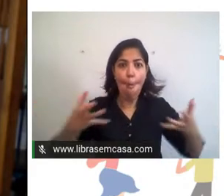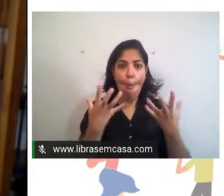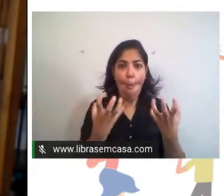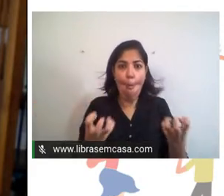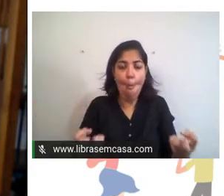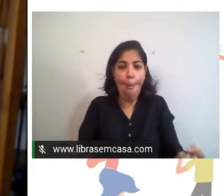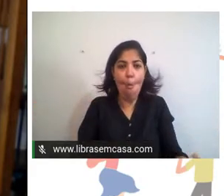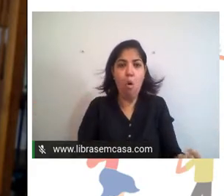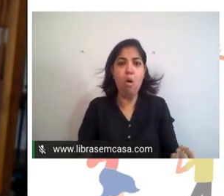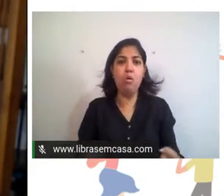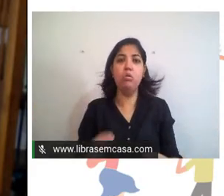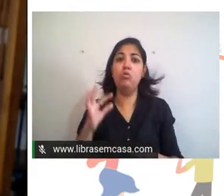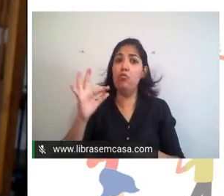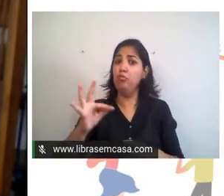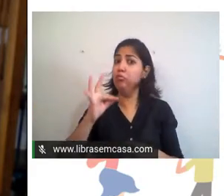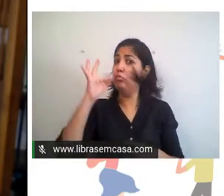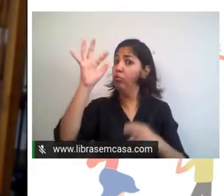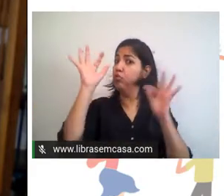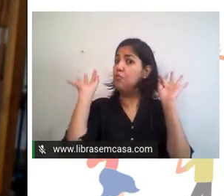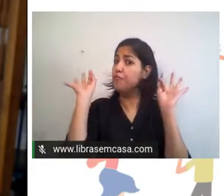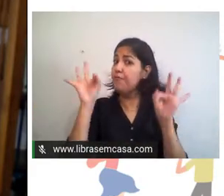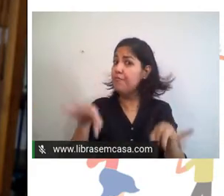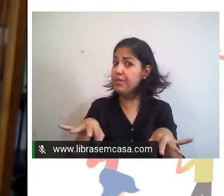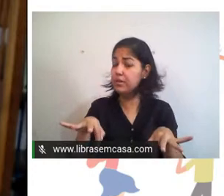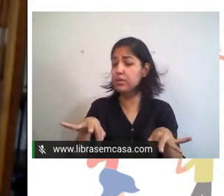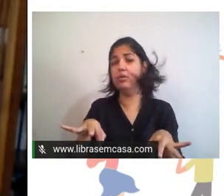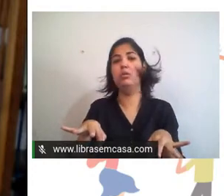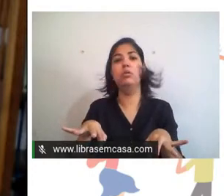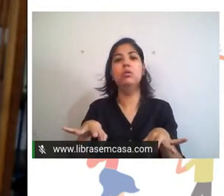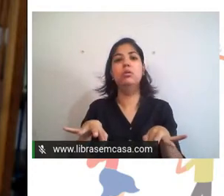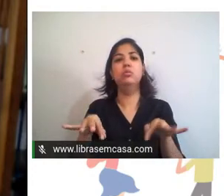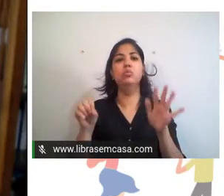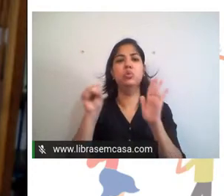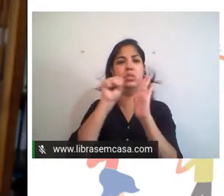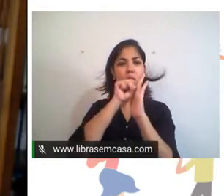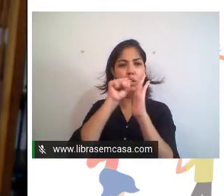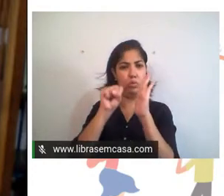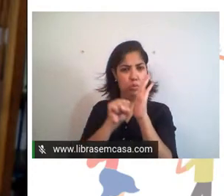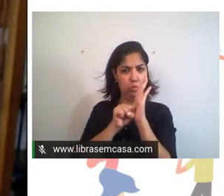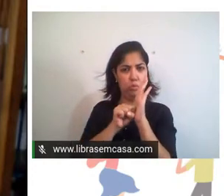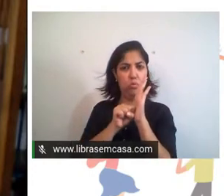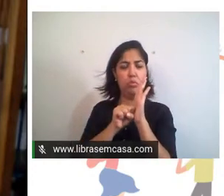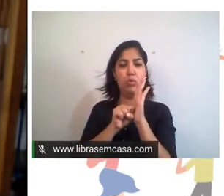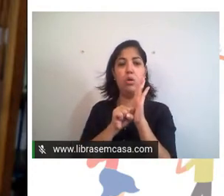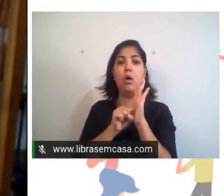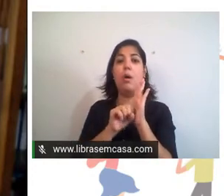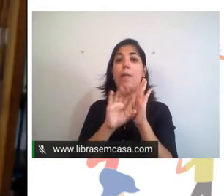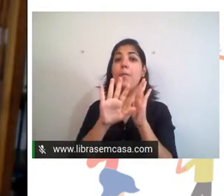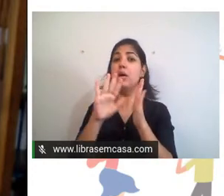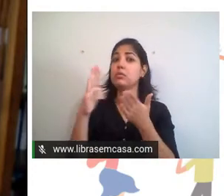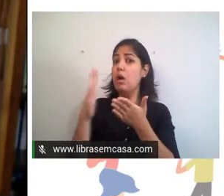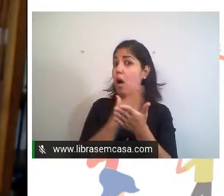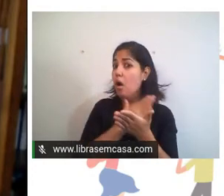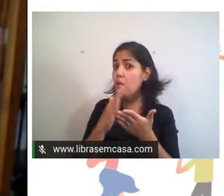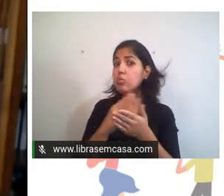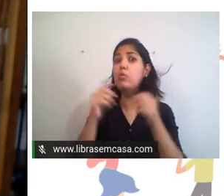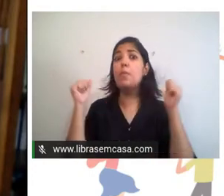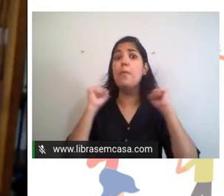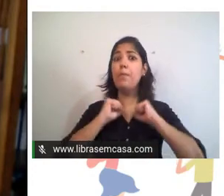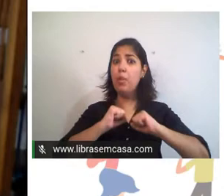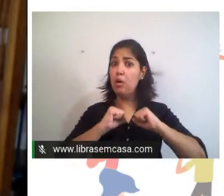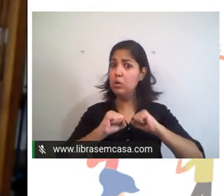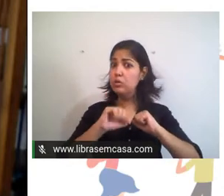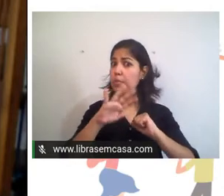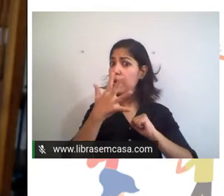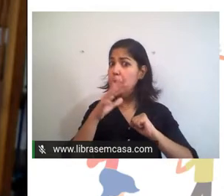século. Alguns desses cenários são para 2050, que é meramente daqui a 30 anos, né? Então nós temos que agir